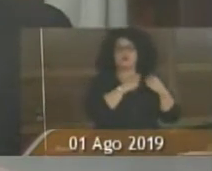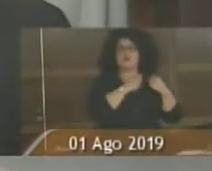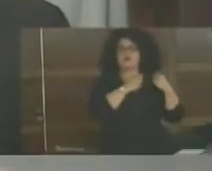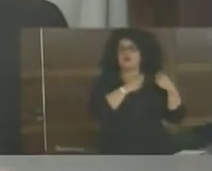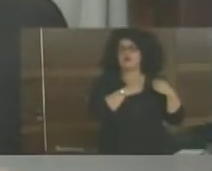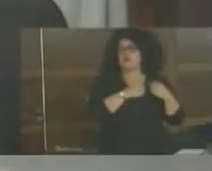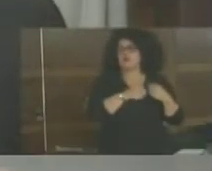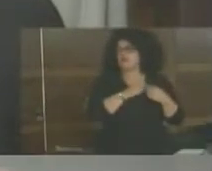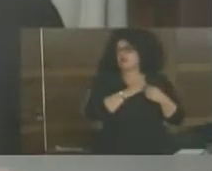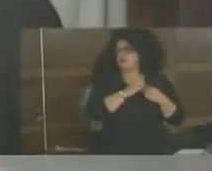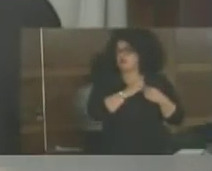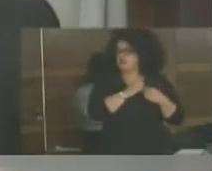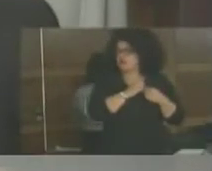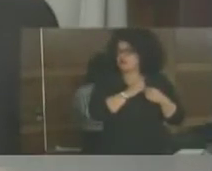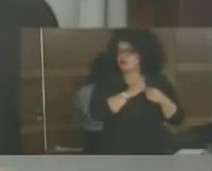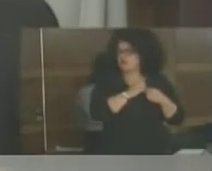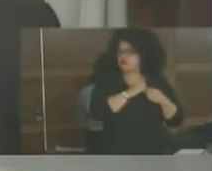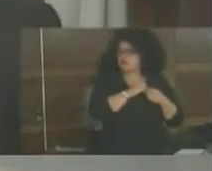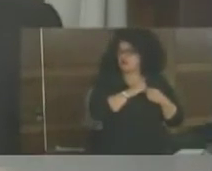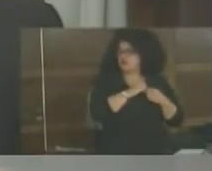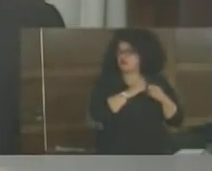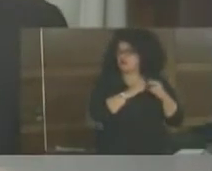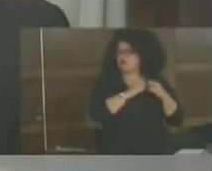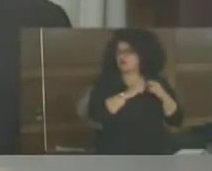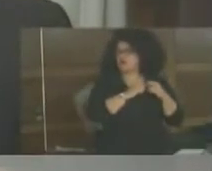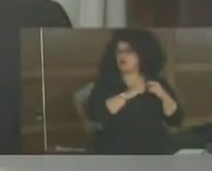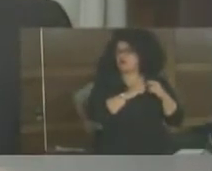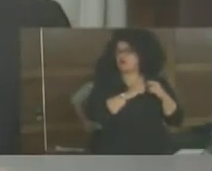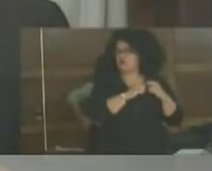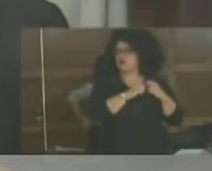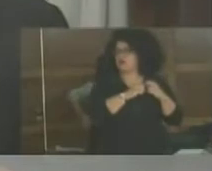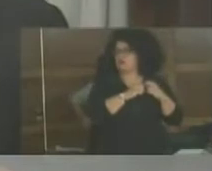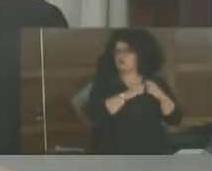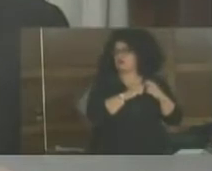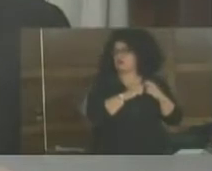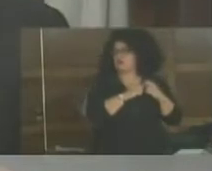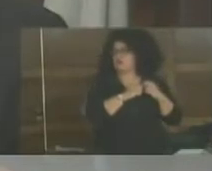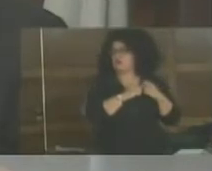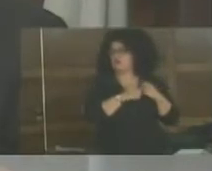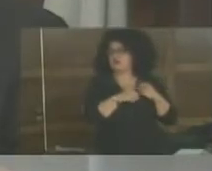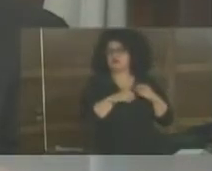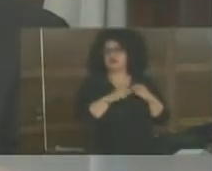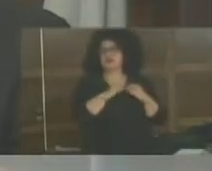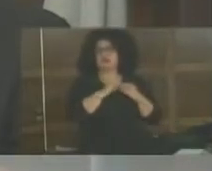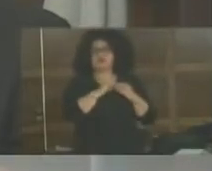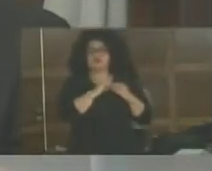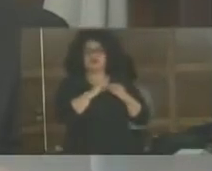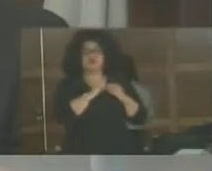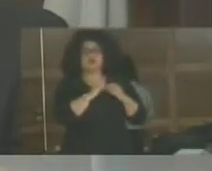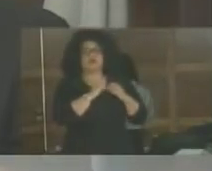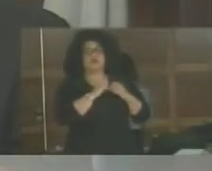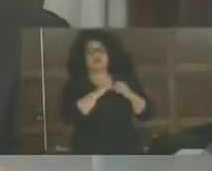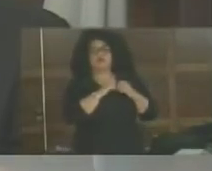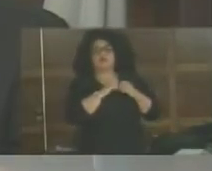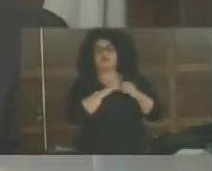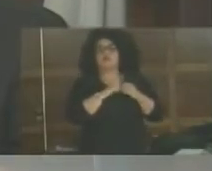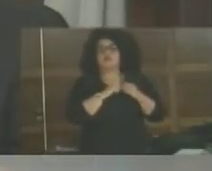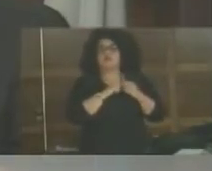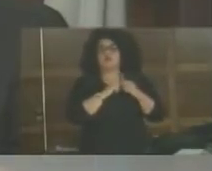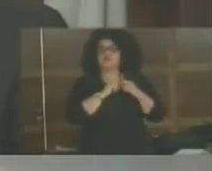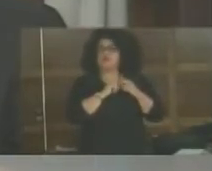você é mais um que tem o seu direito também. Meus amigos presidentes da associação, que está aqui presente, sempre é